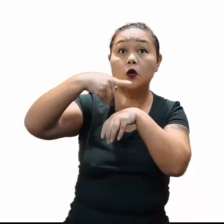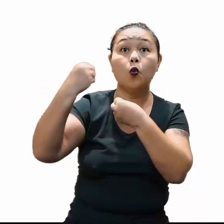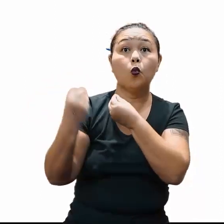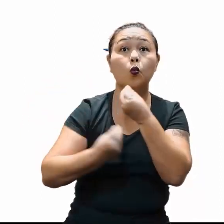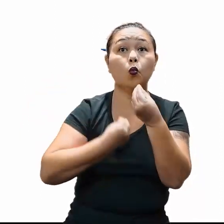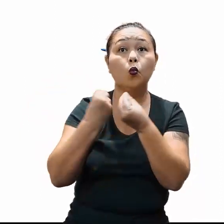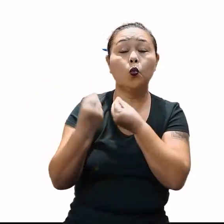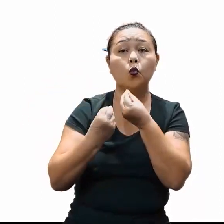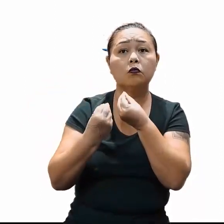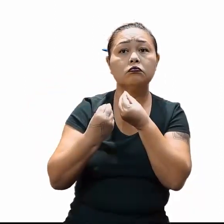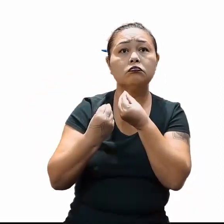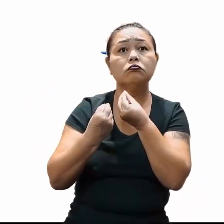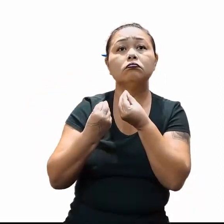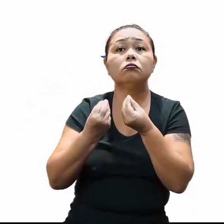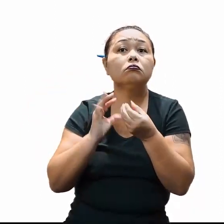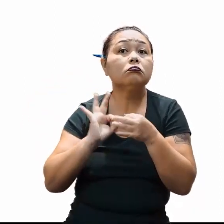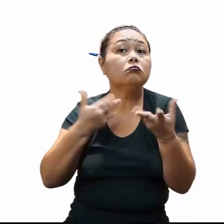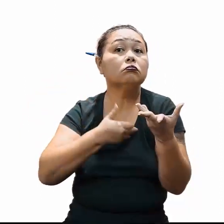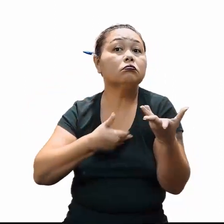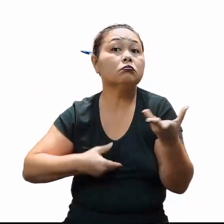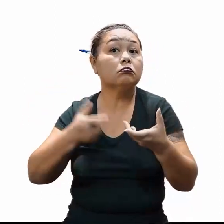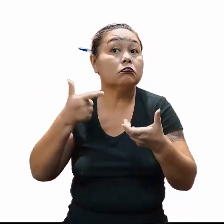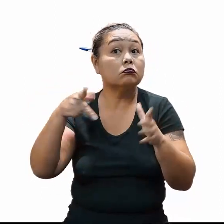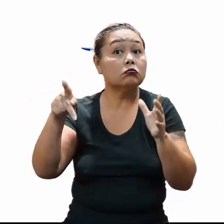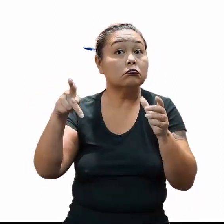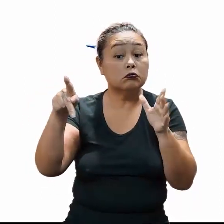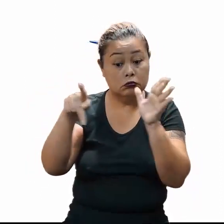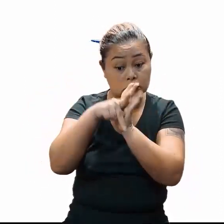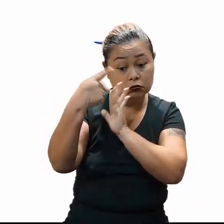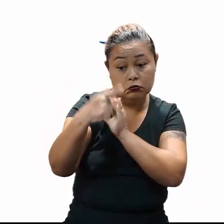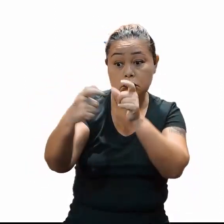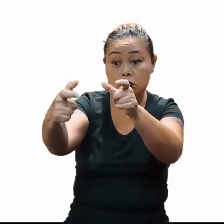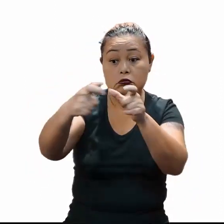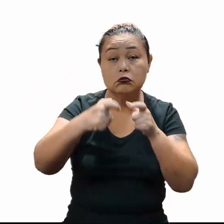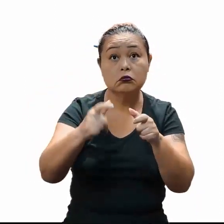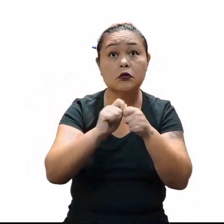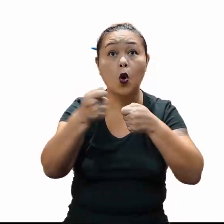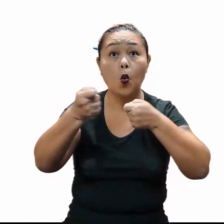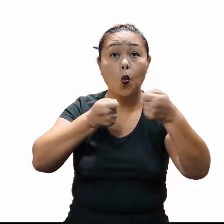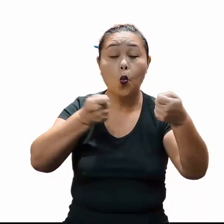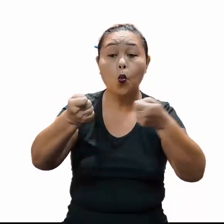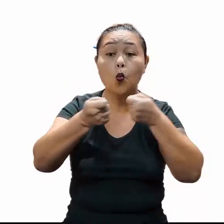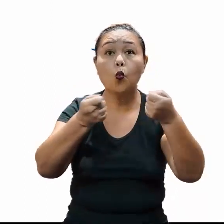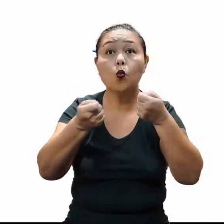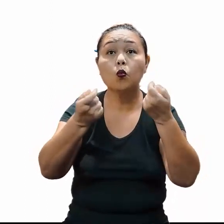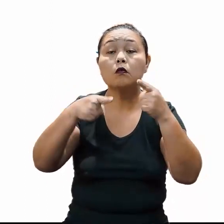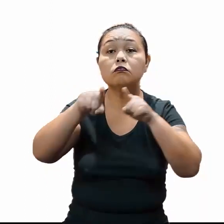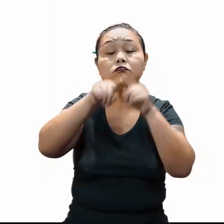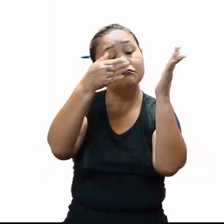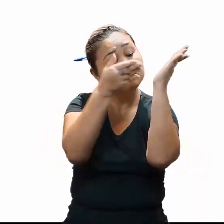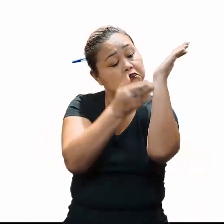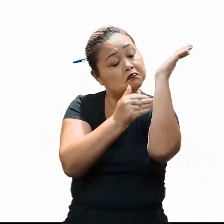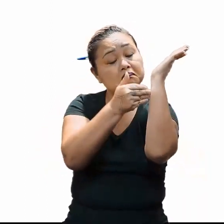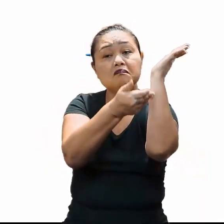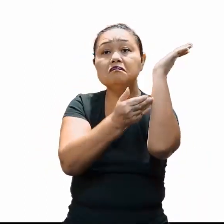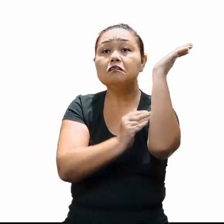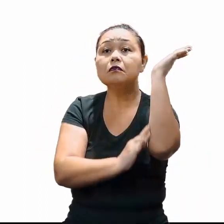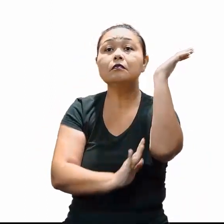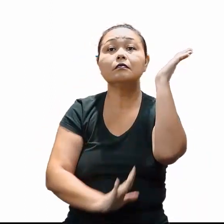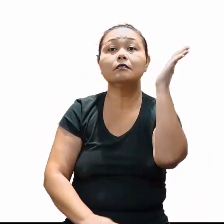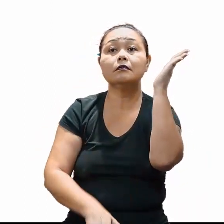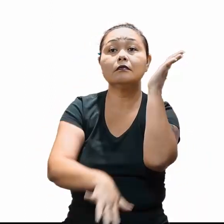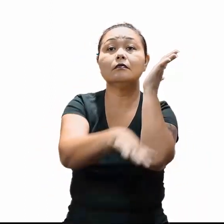como concessão do governo local, que controlava também os seringais.